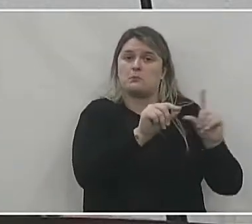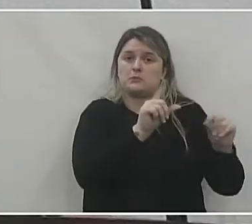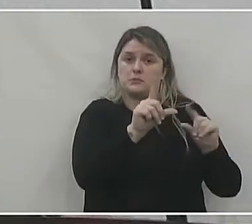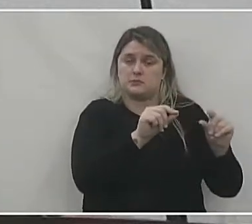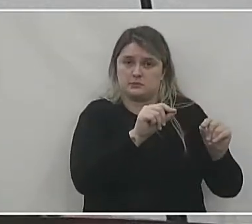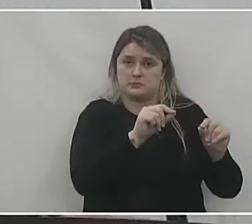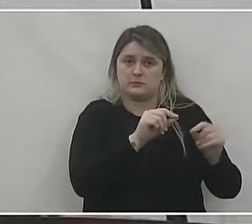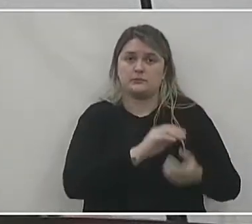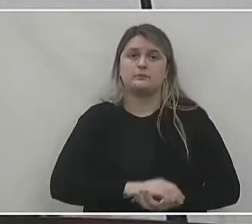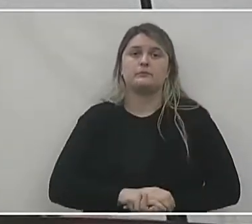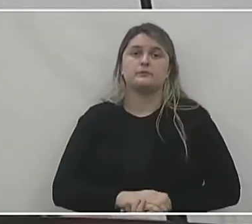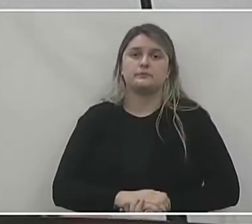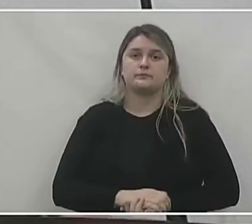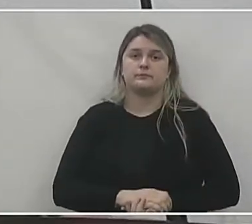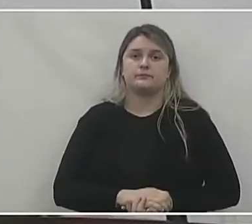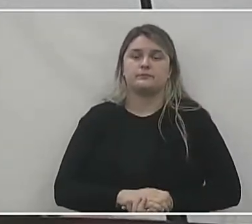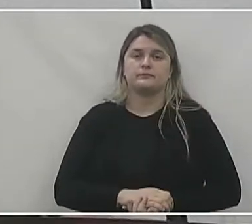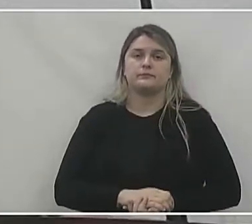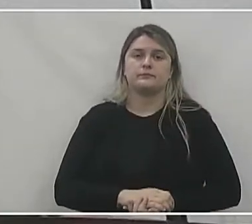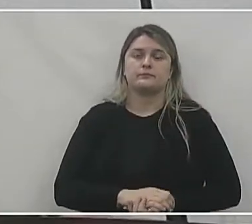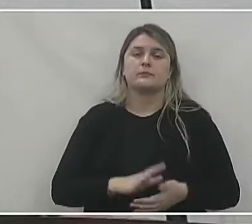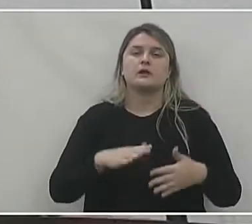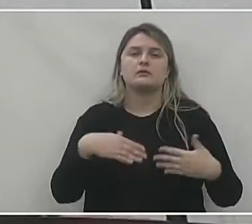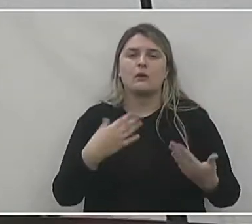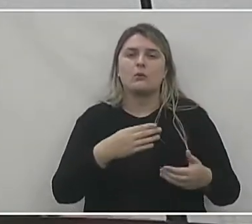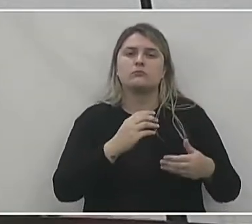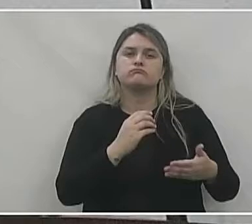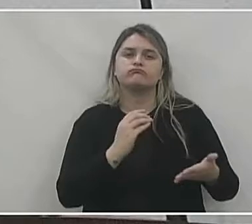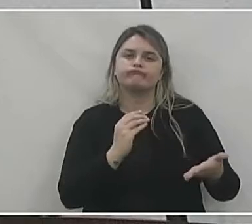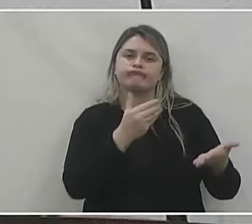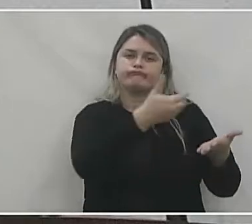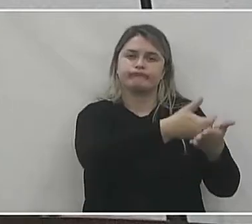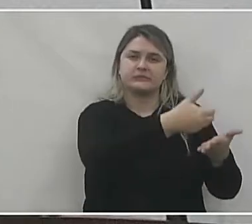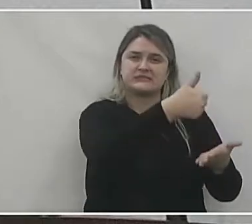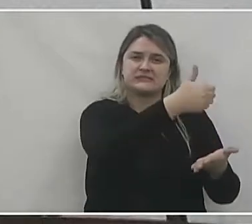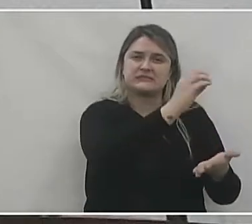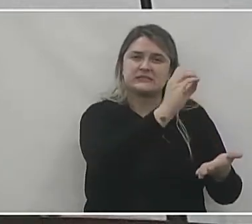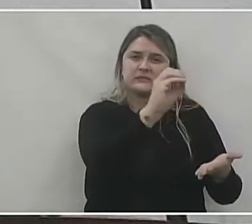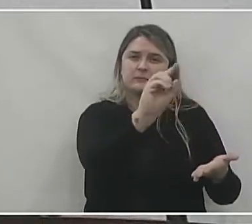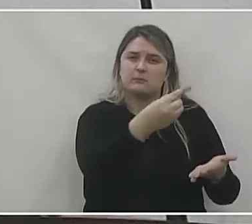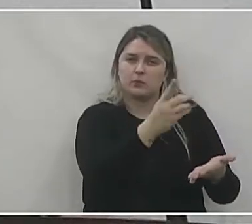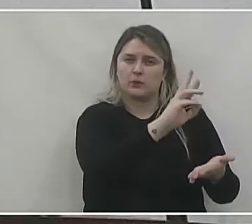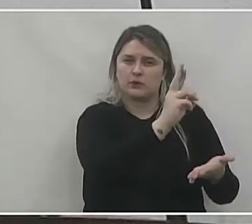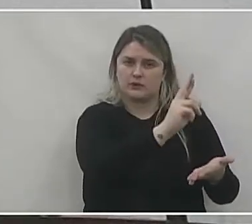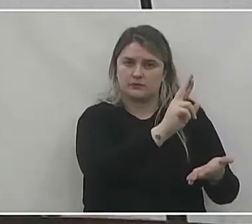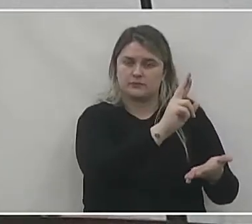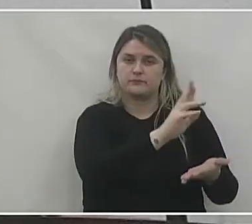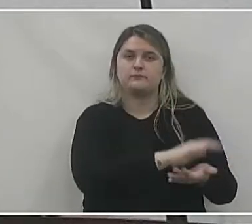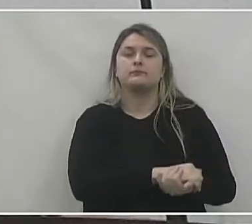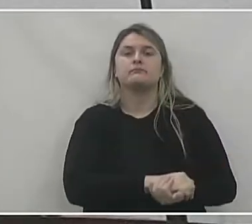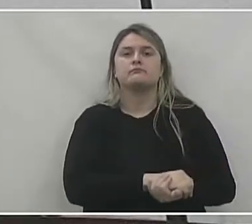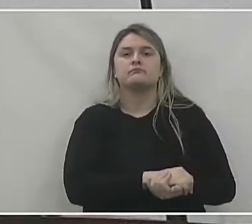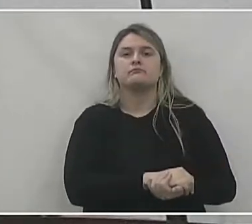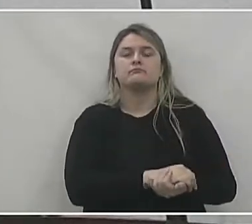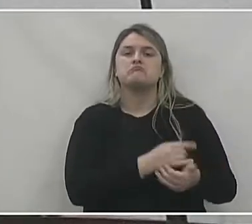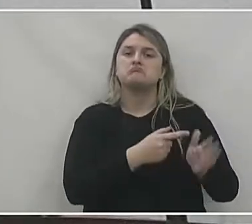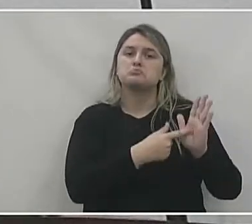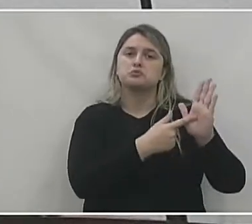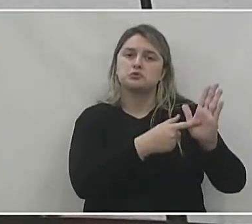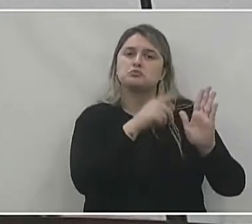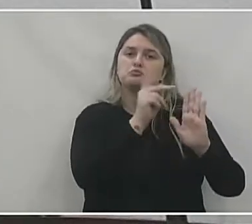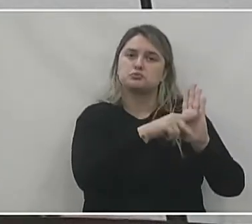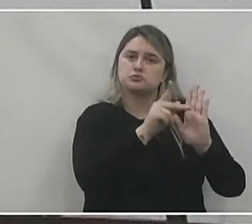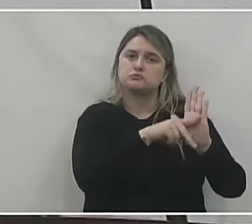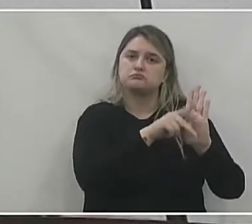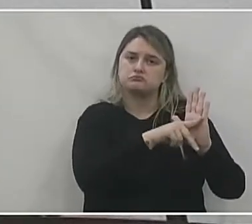Quem definia era a própria entidade. Então, R$100 mil para cada APAI do Paraná. E eles apresentaram o